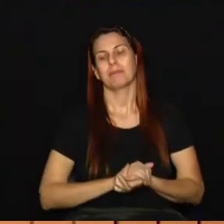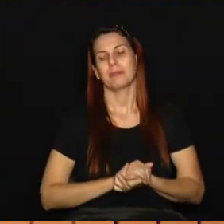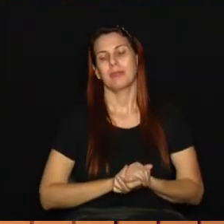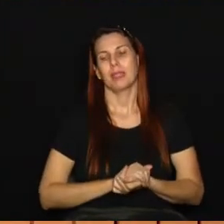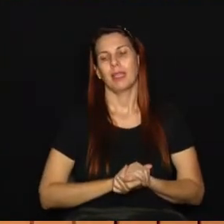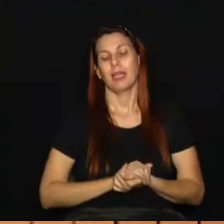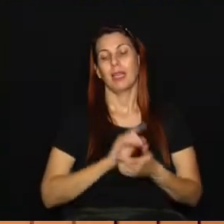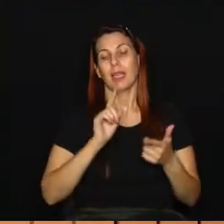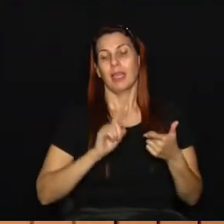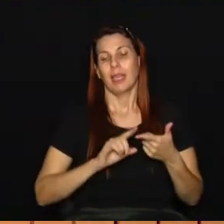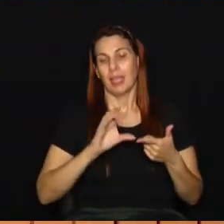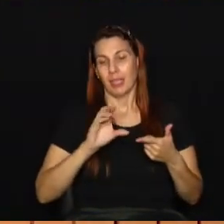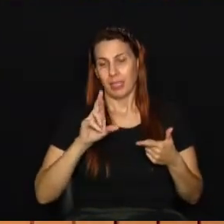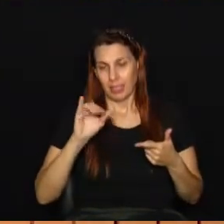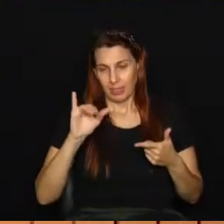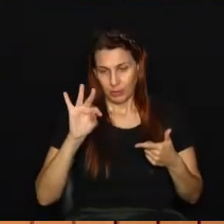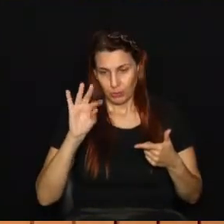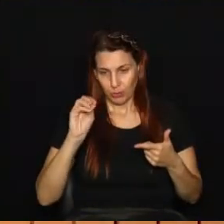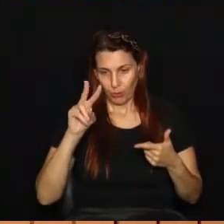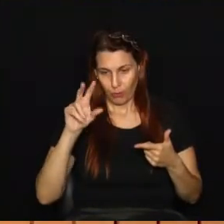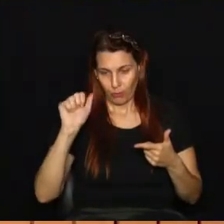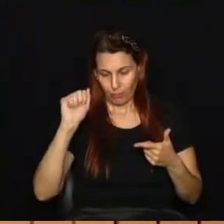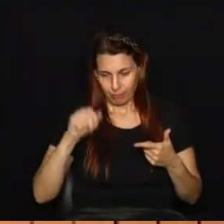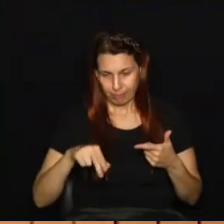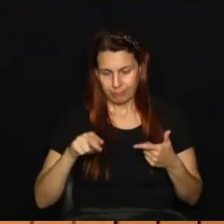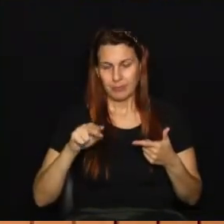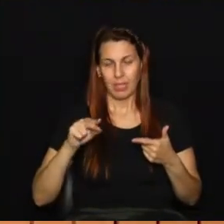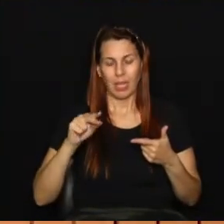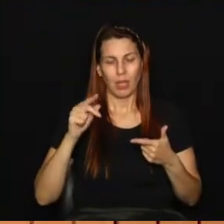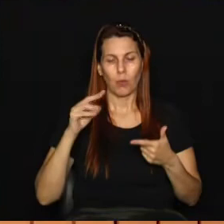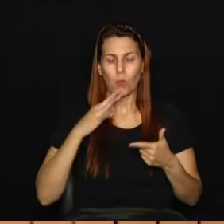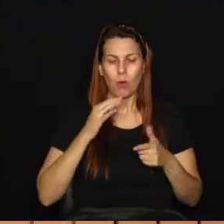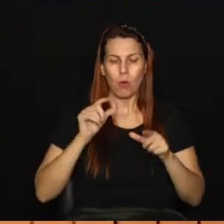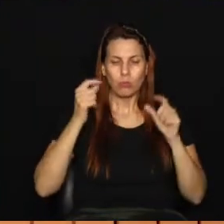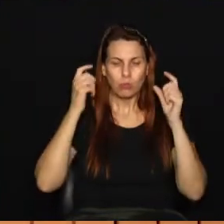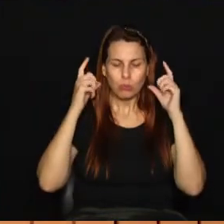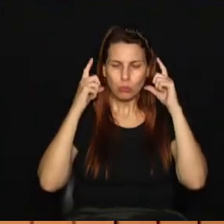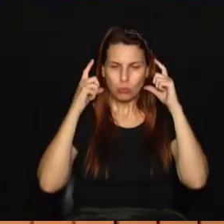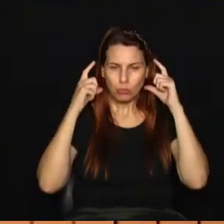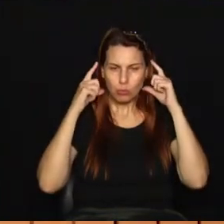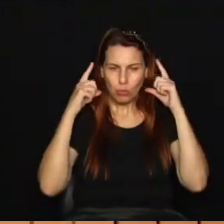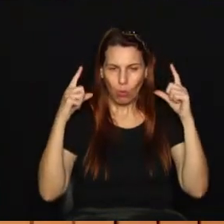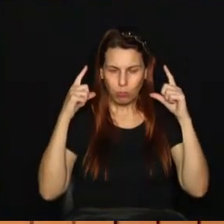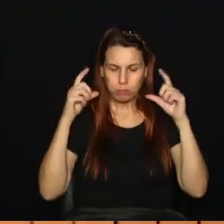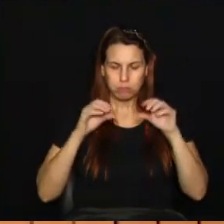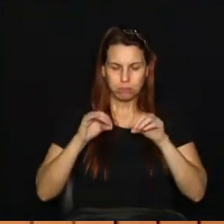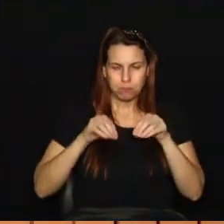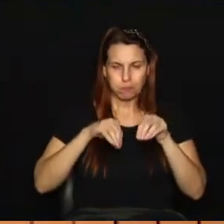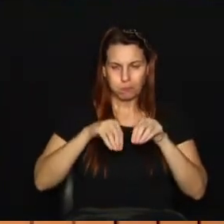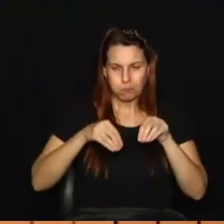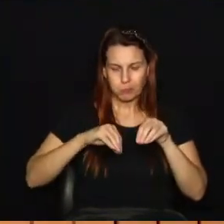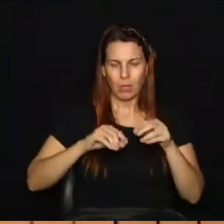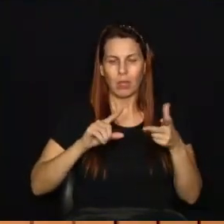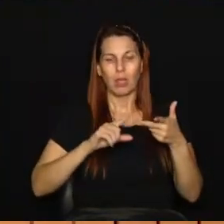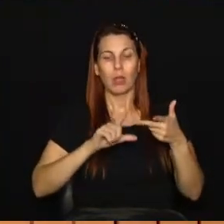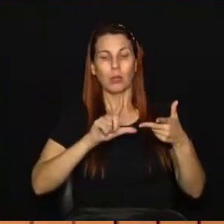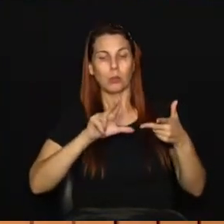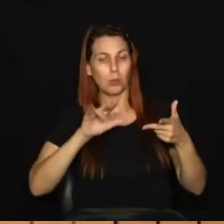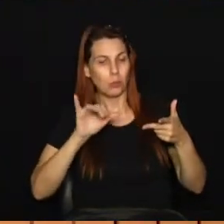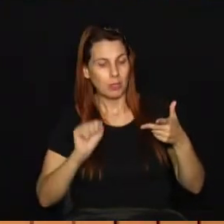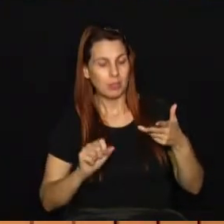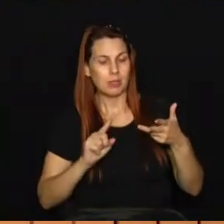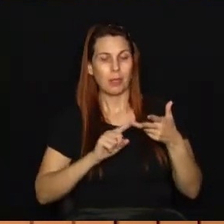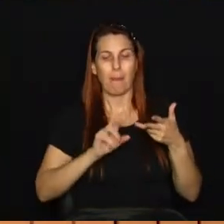Ao Cristóvão, que é o nosso sonoplasta. Ao Luiz, da TV Câmara. O Bruno e a